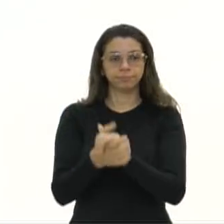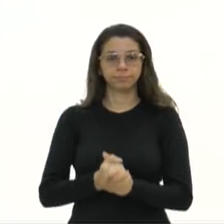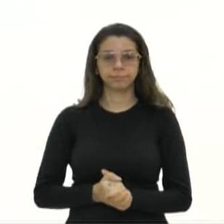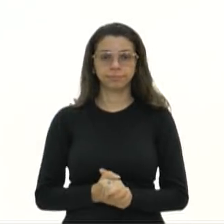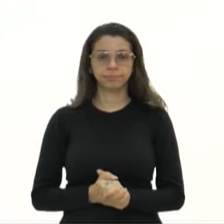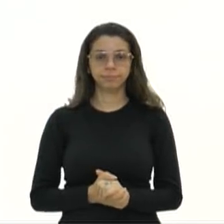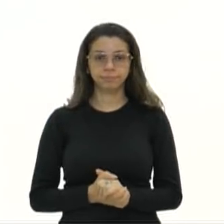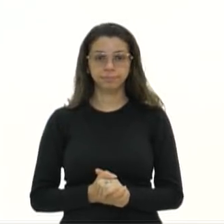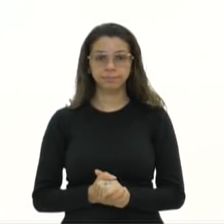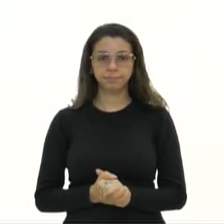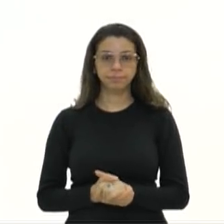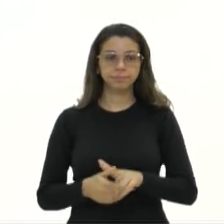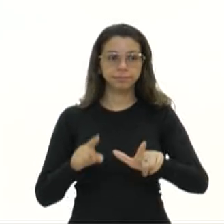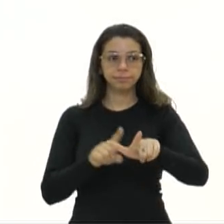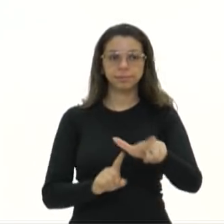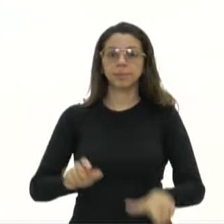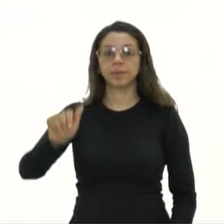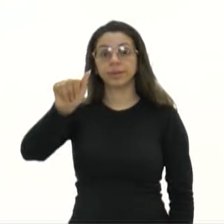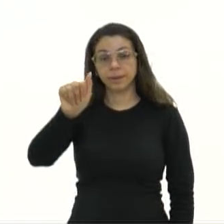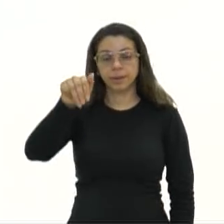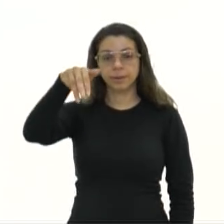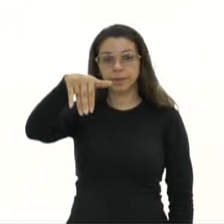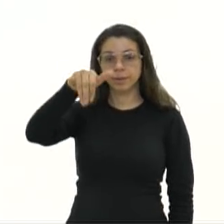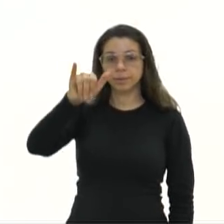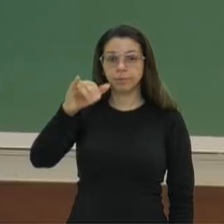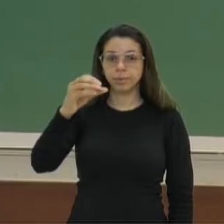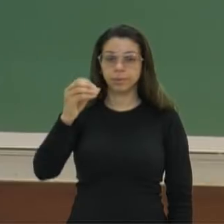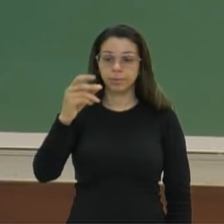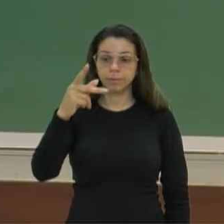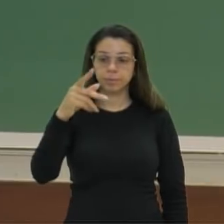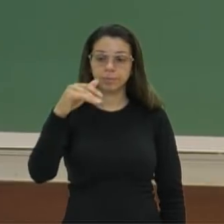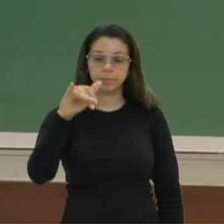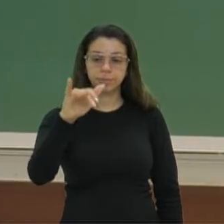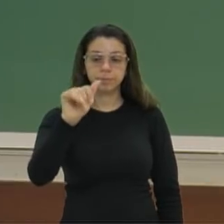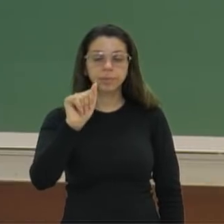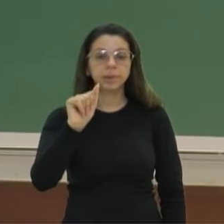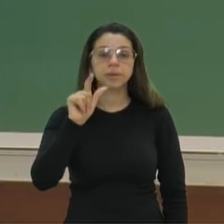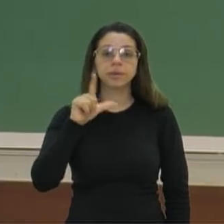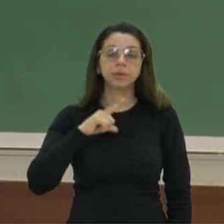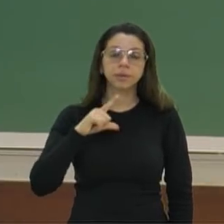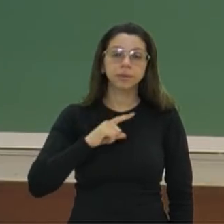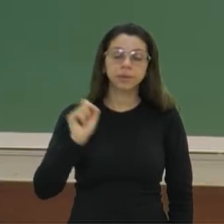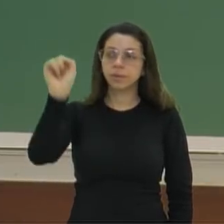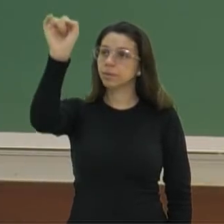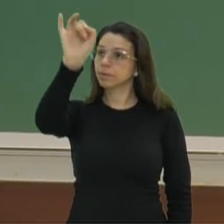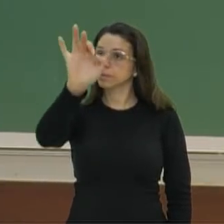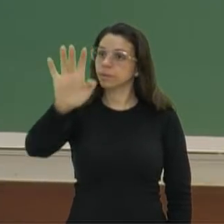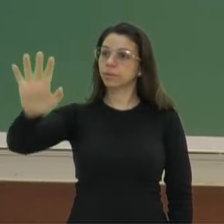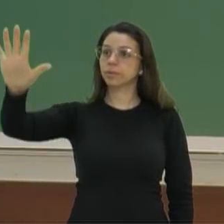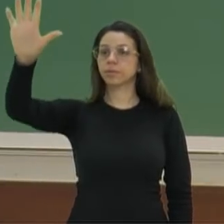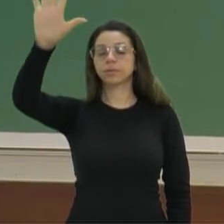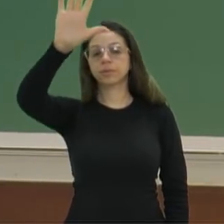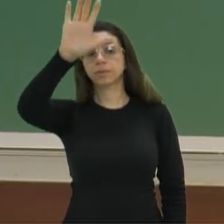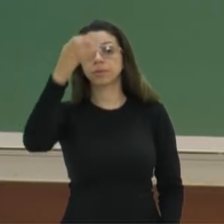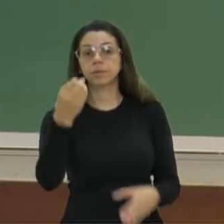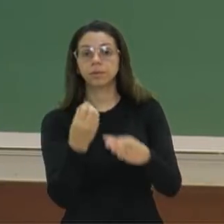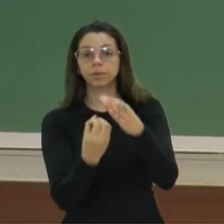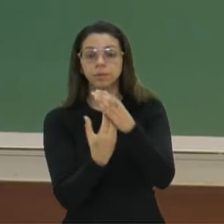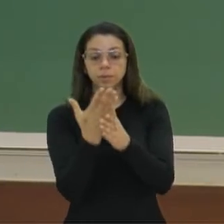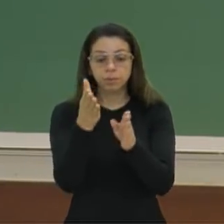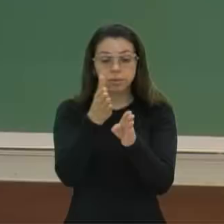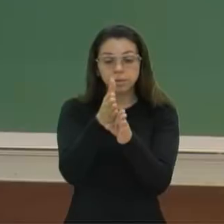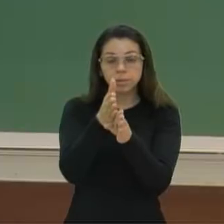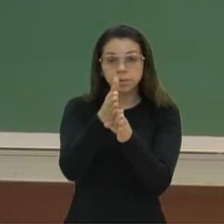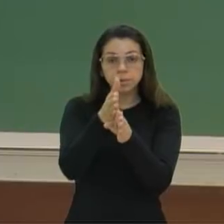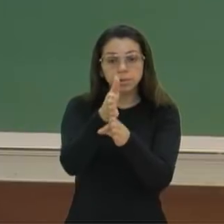falando? Da miopia, do distúrbio que o professor Fabiano tem. Ou seja, a imagem no míope ela é formada antes